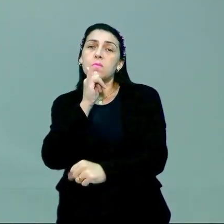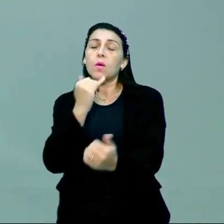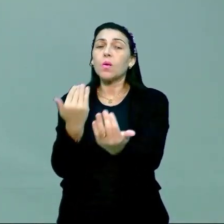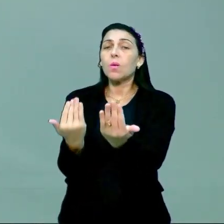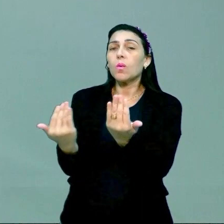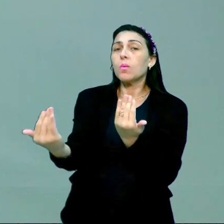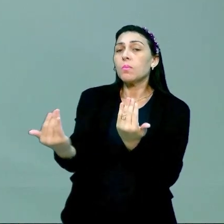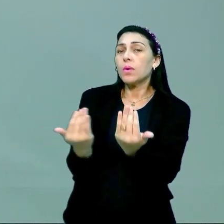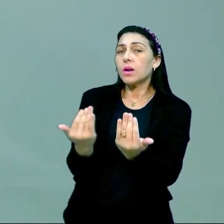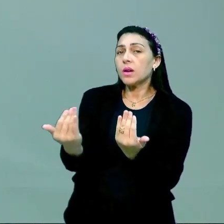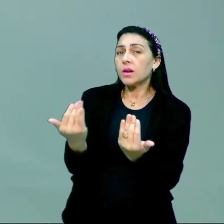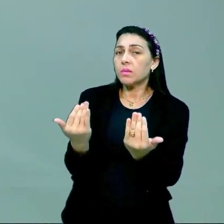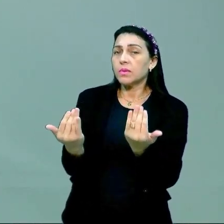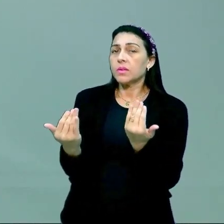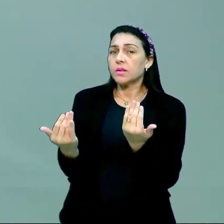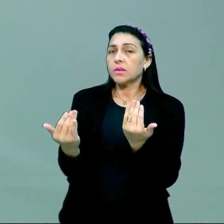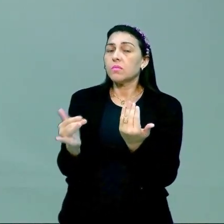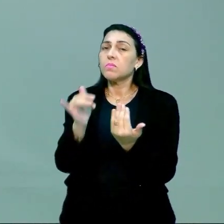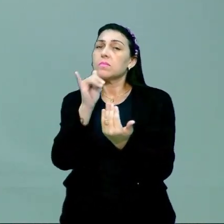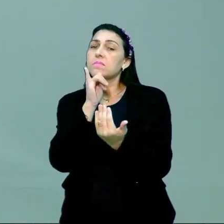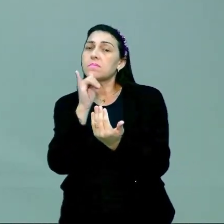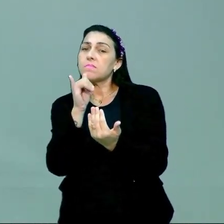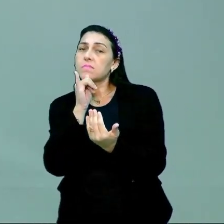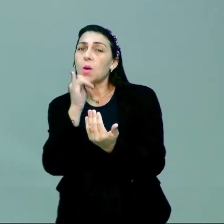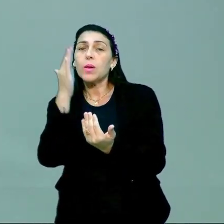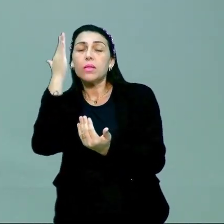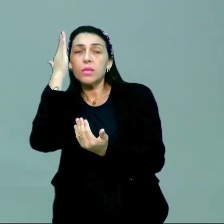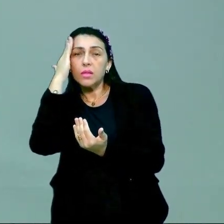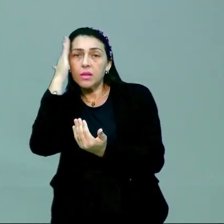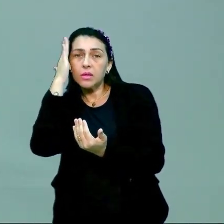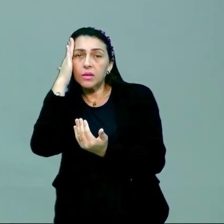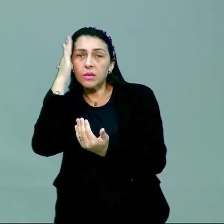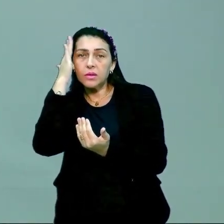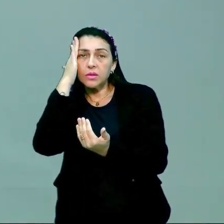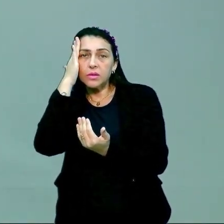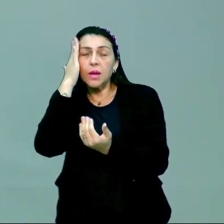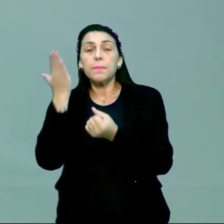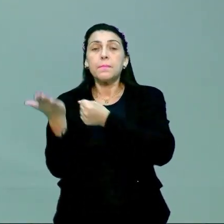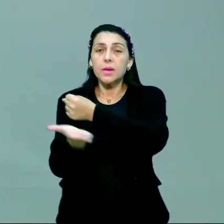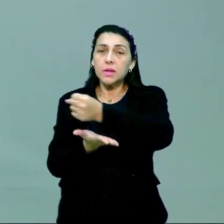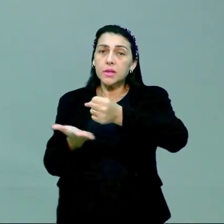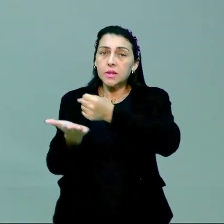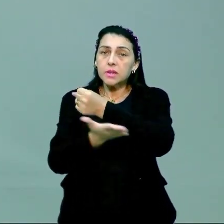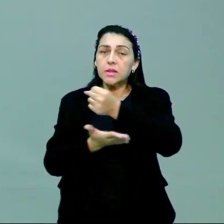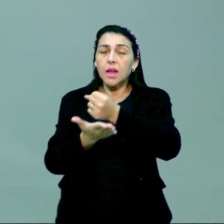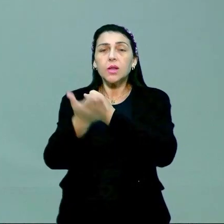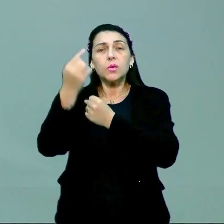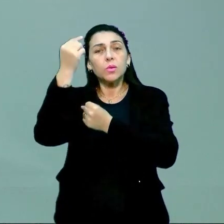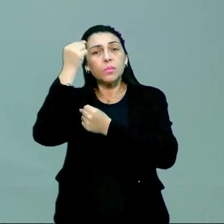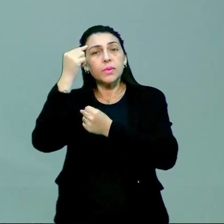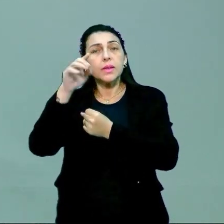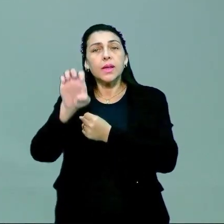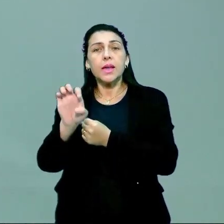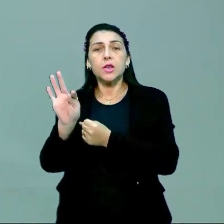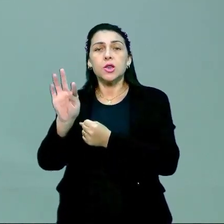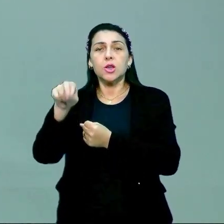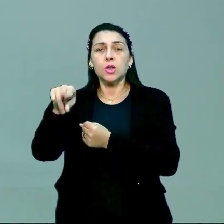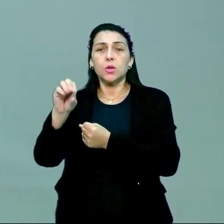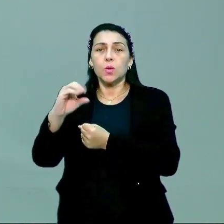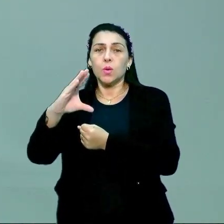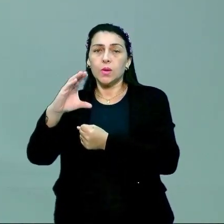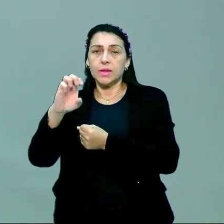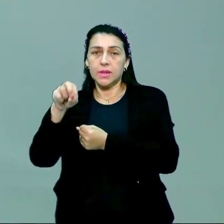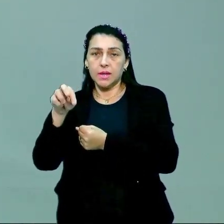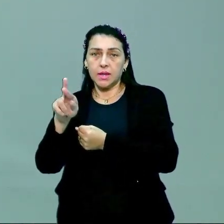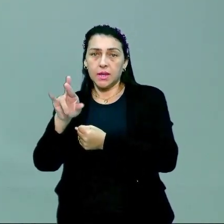Aliás, não é nem uma questão de expressão, é um entendimento baseado numa visão etnocêntrica.